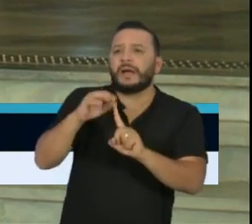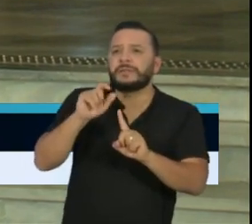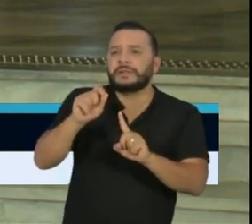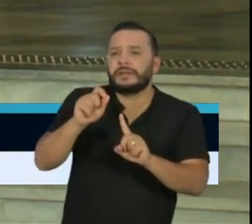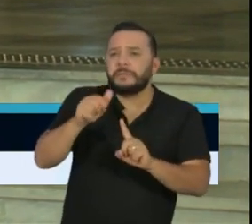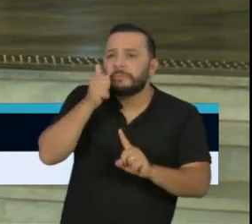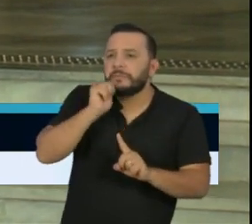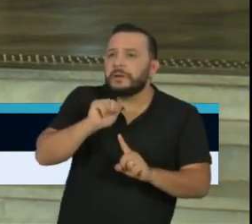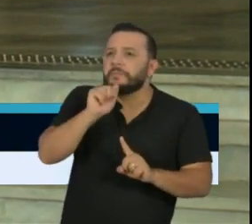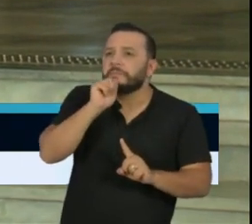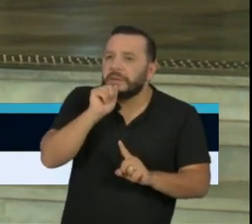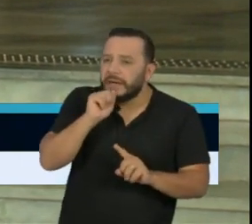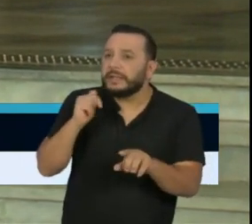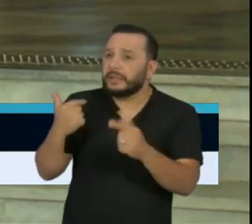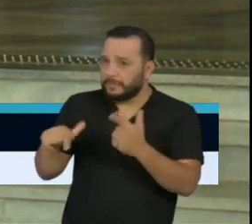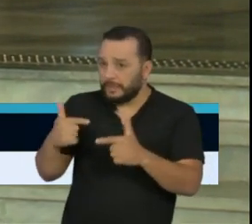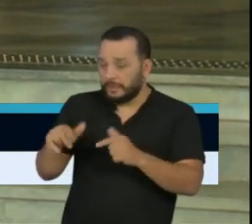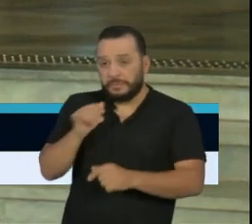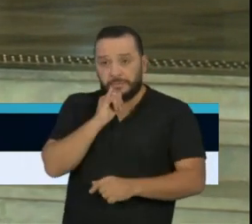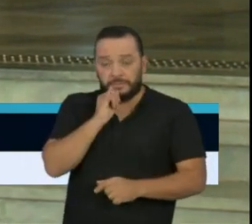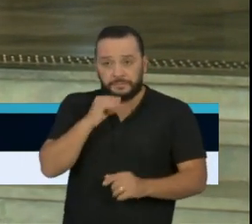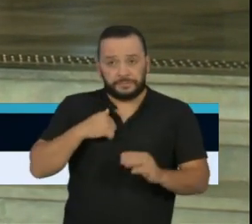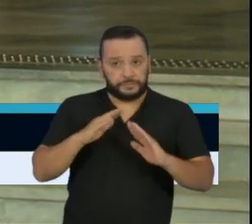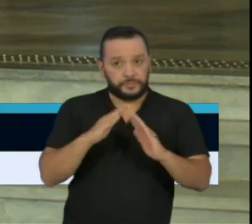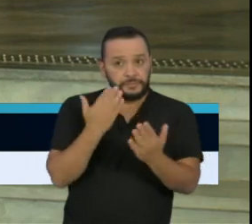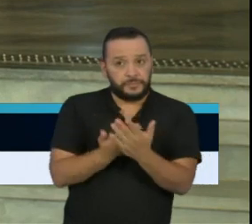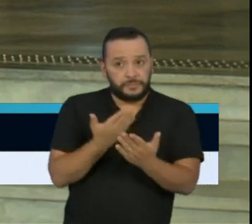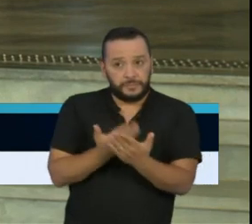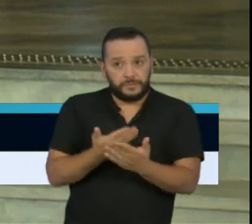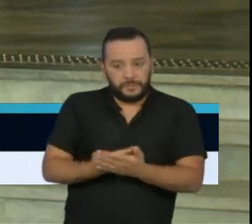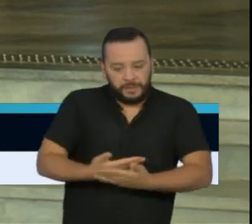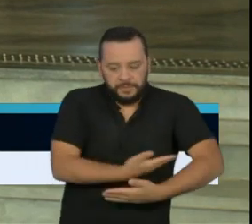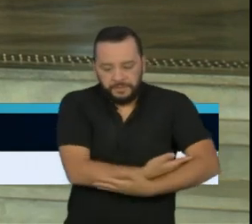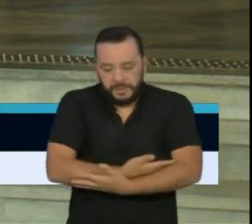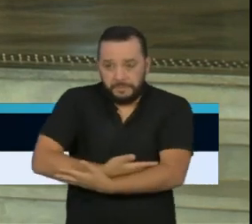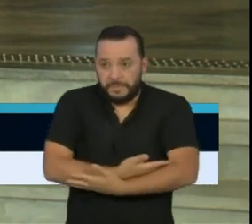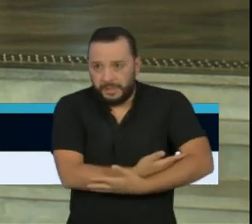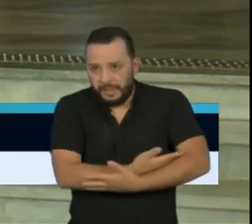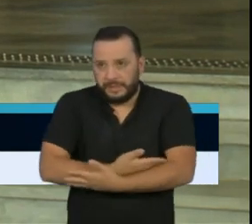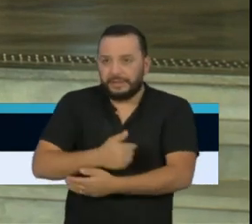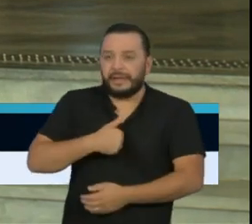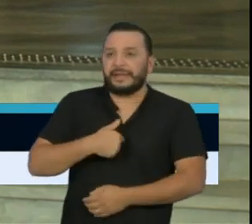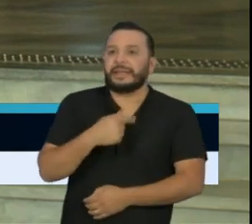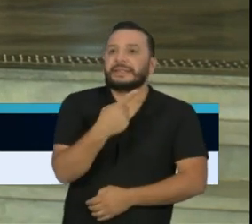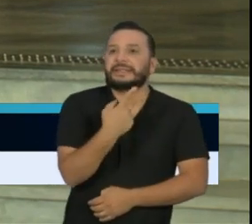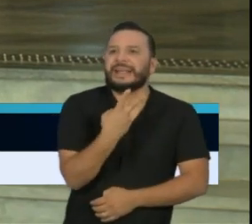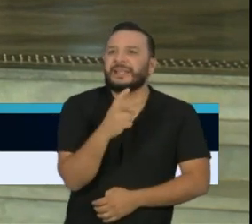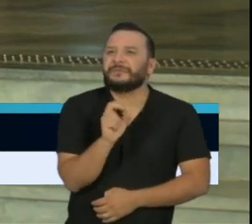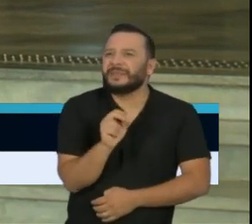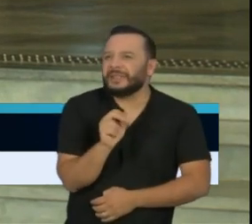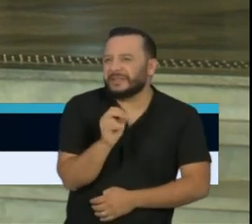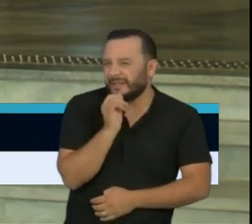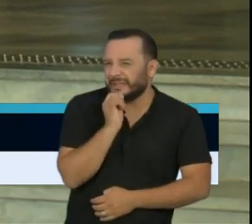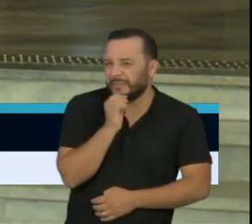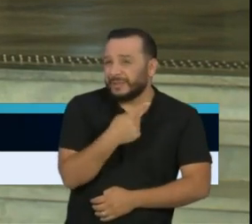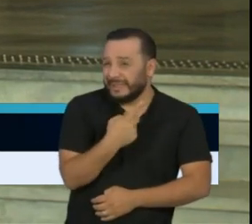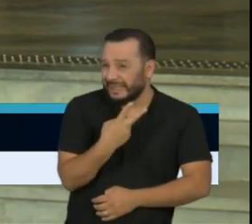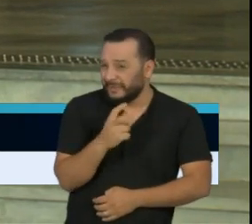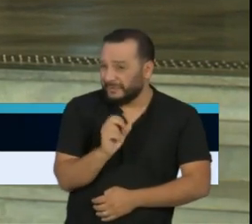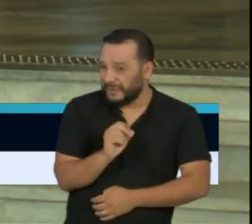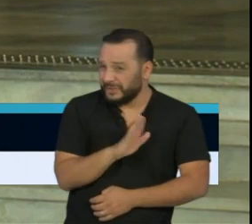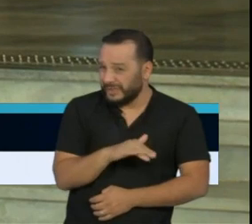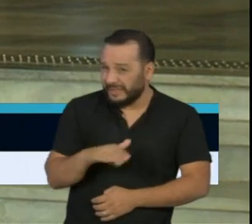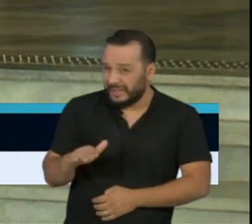uma creche tem 120 crianças, voltariam apenas aquelas onde as mães, os pais, comprovadamente não têm com